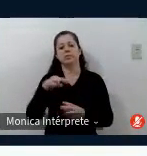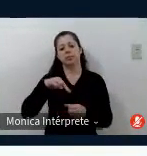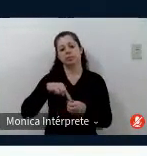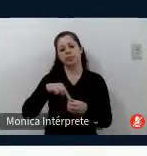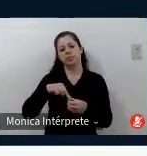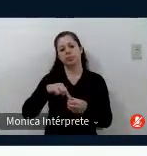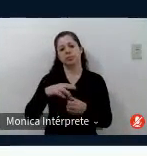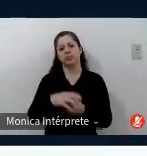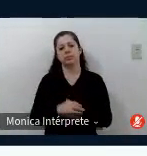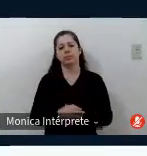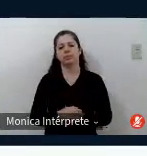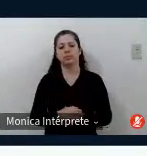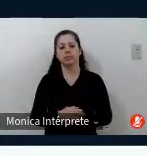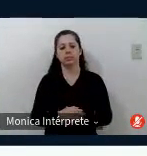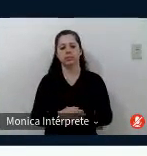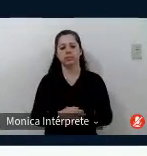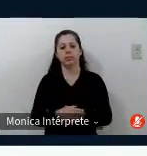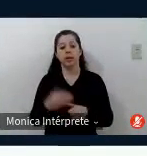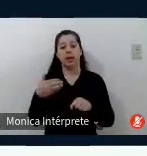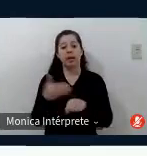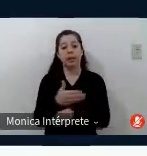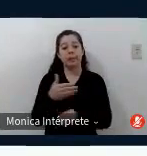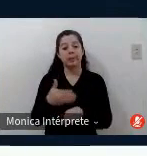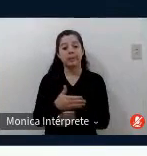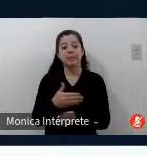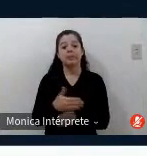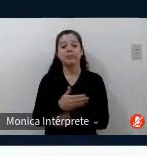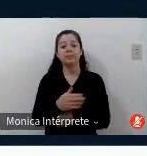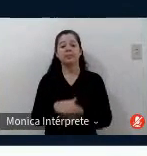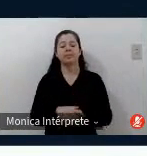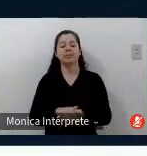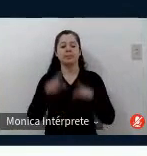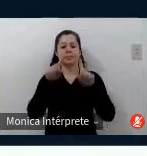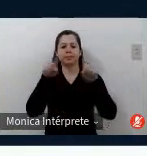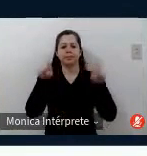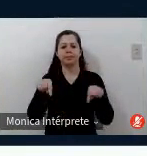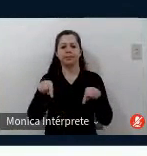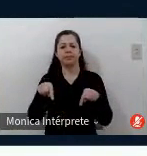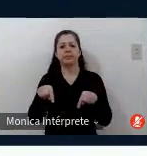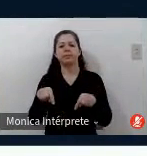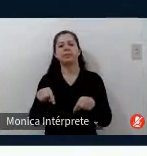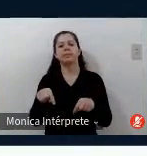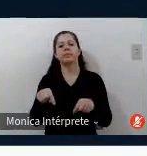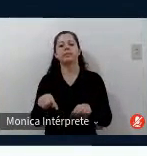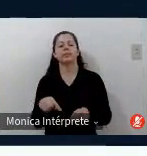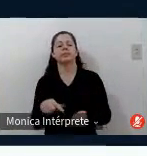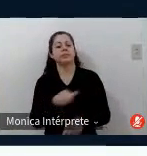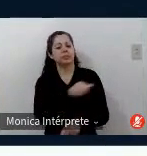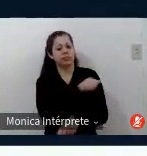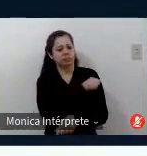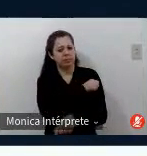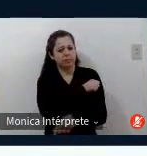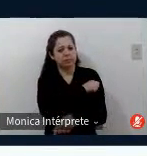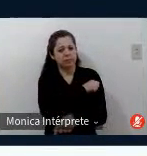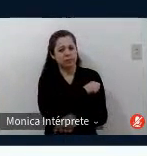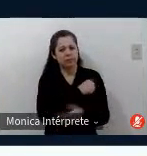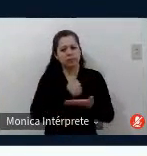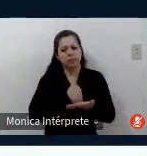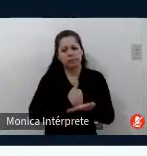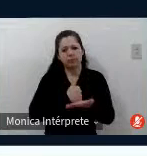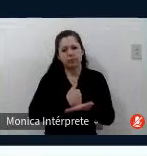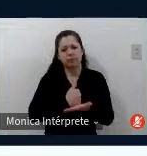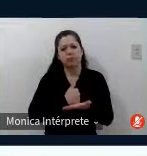e participação dos técnicos, colegas da assistência estudantil, né, dos colegas